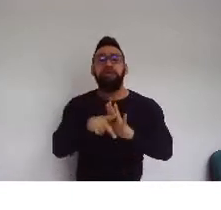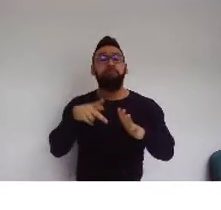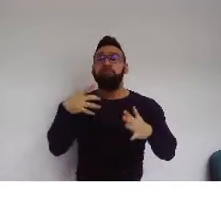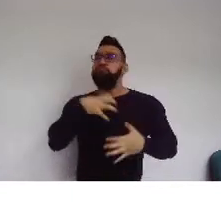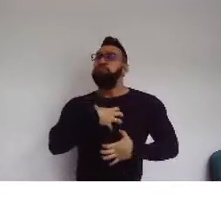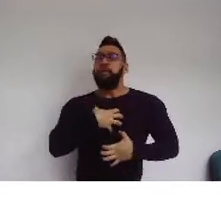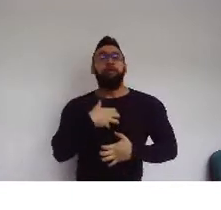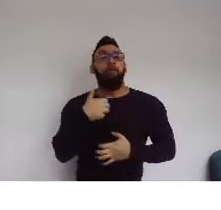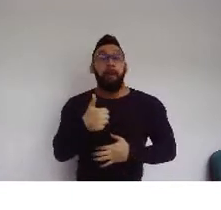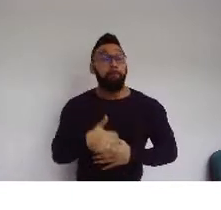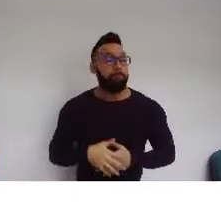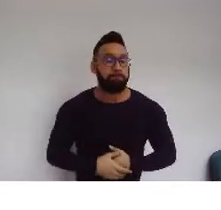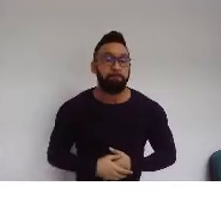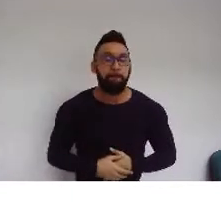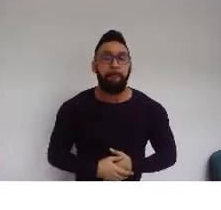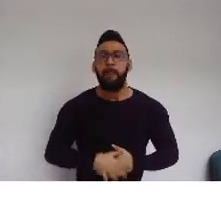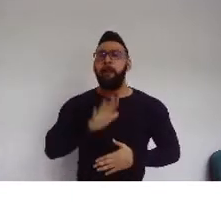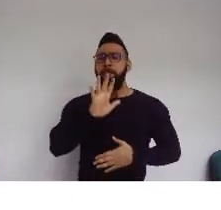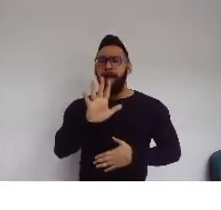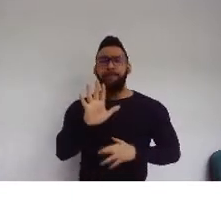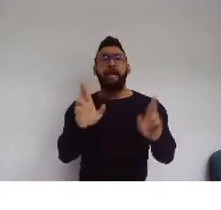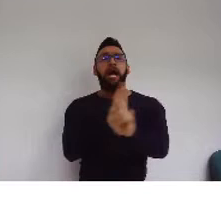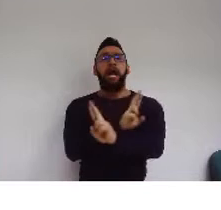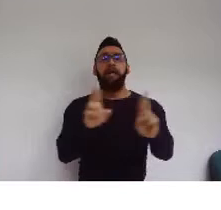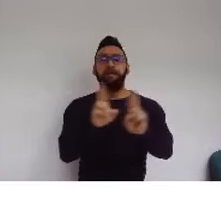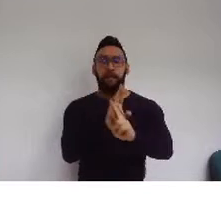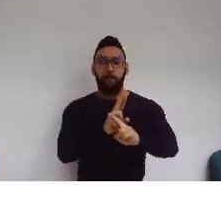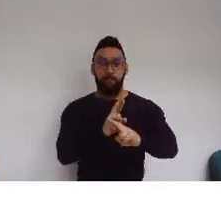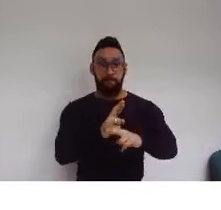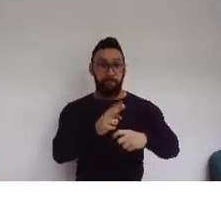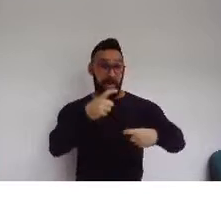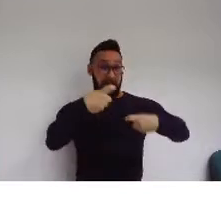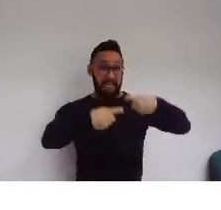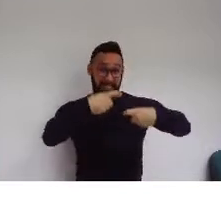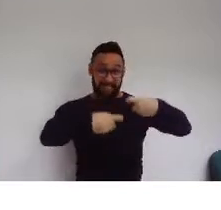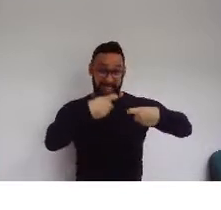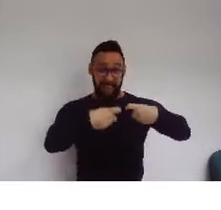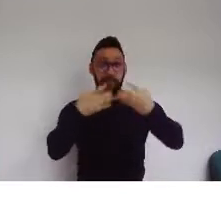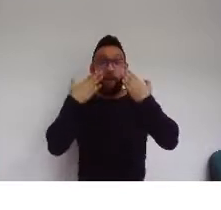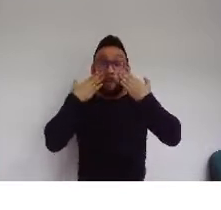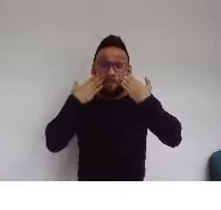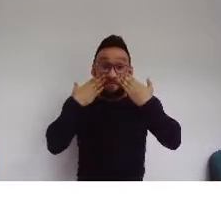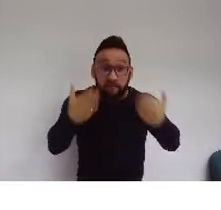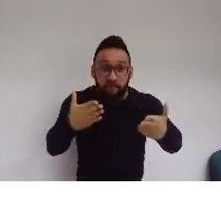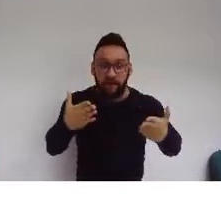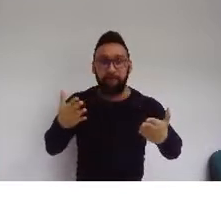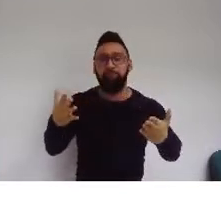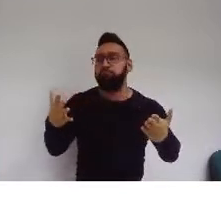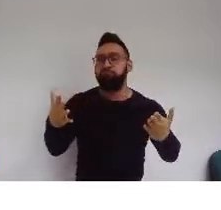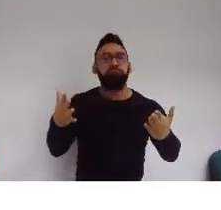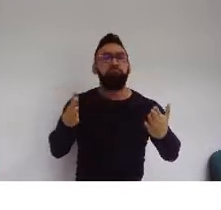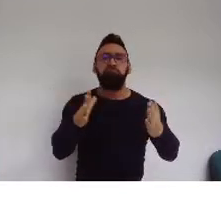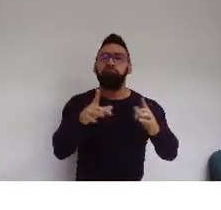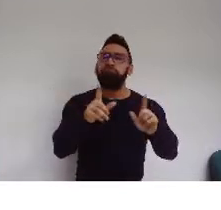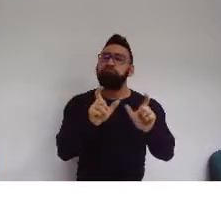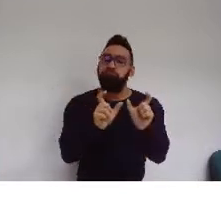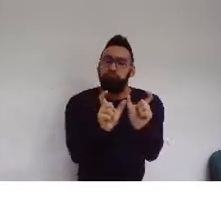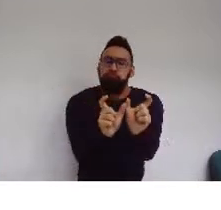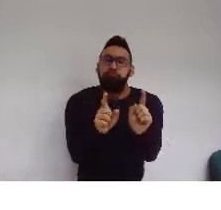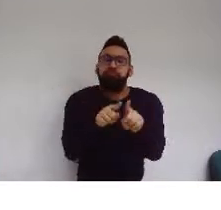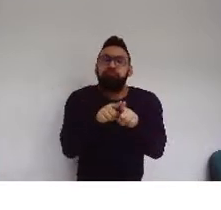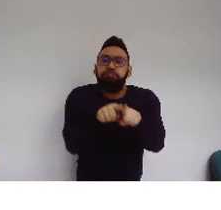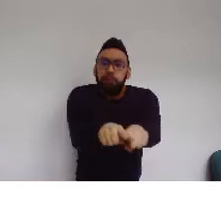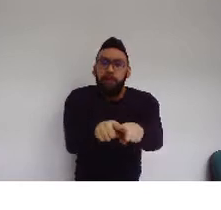Existe uma relação íntima entre sexo e espaço público, uma relação em tensão contínua com o